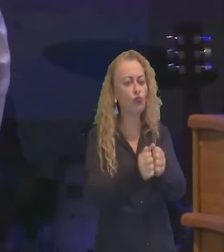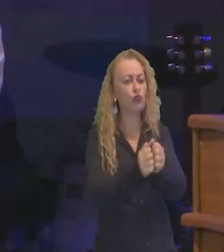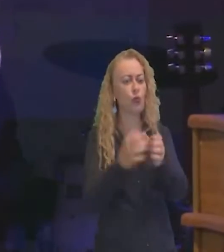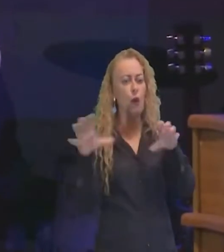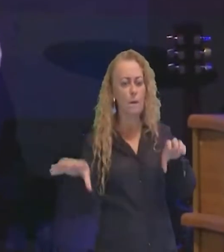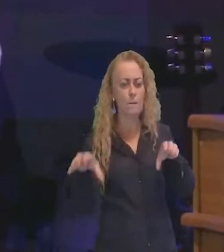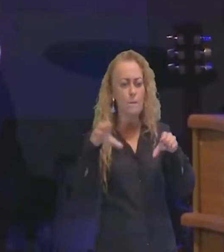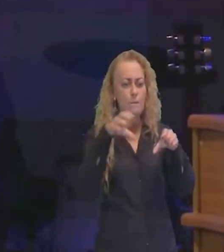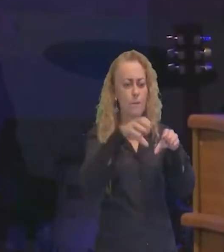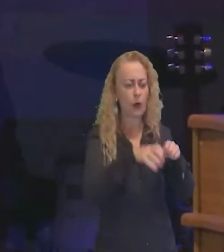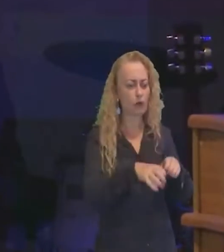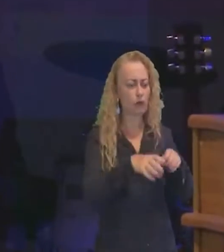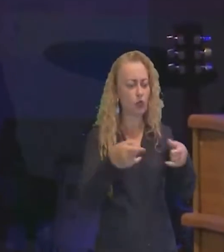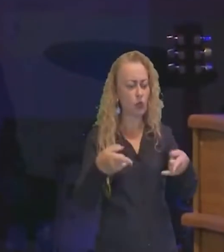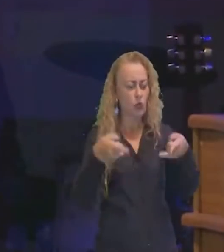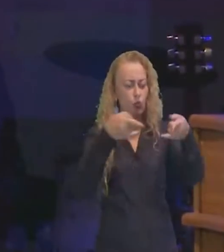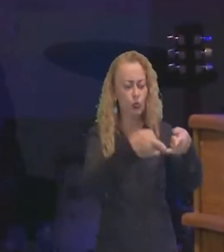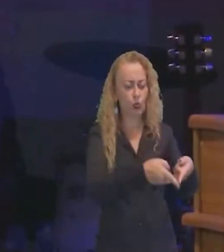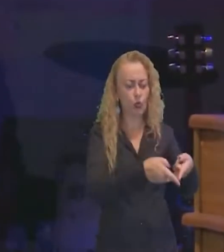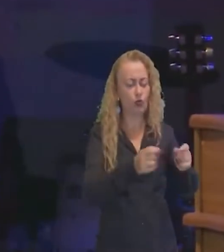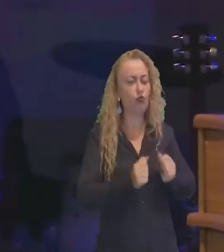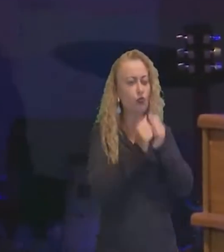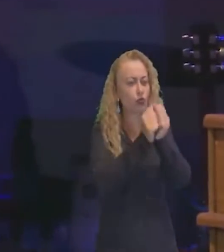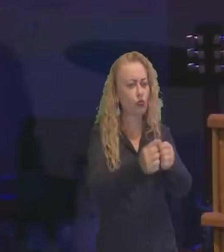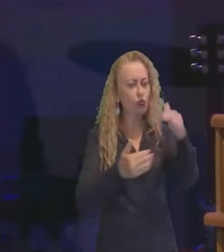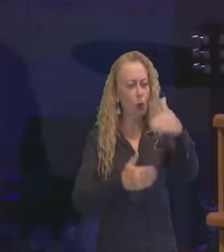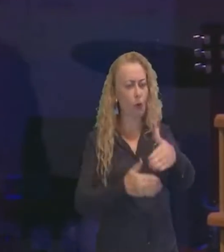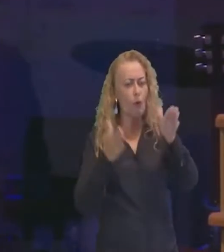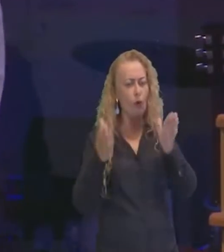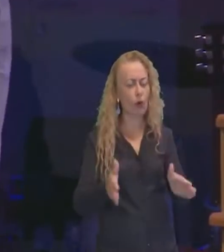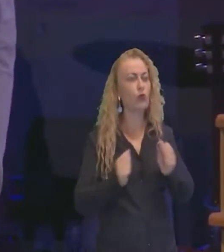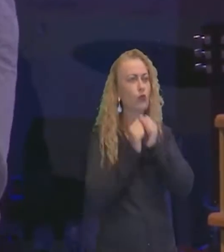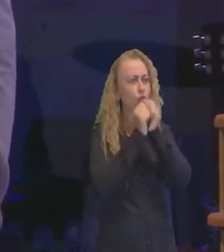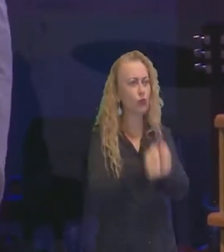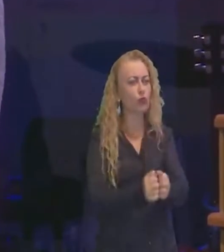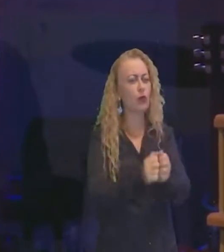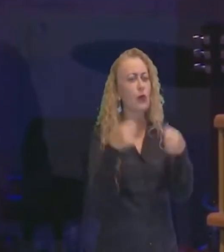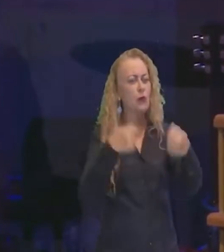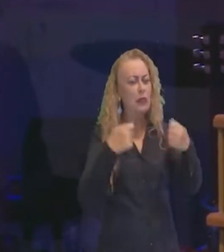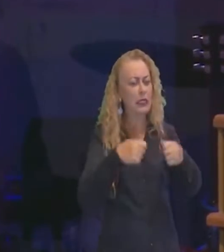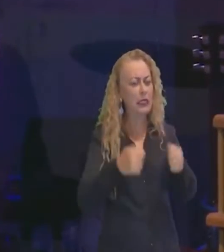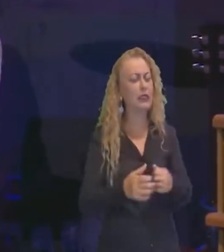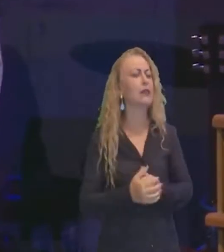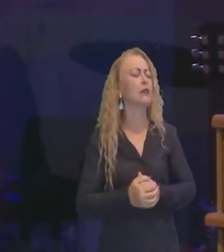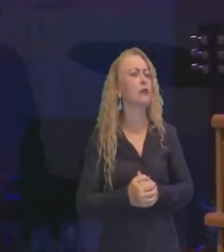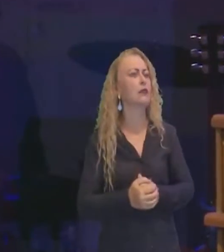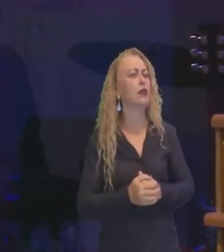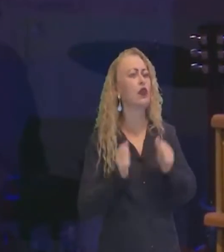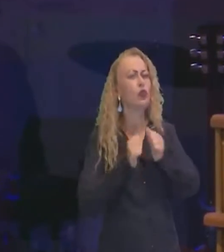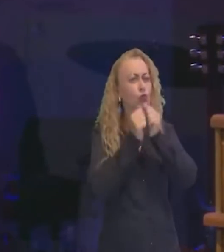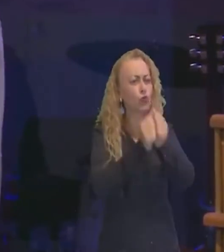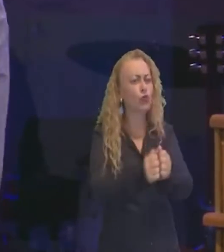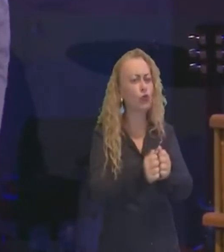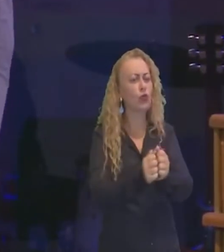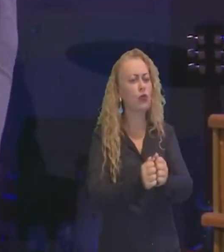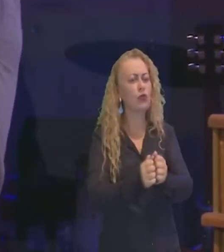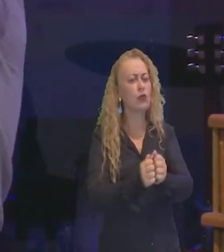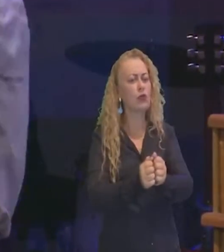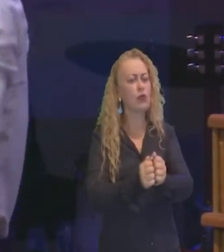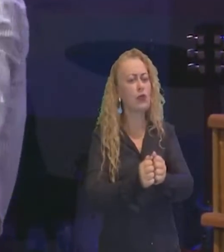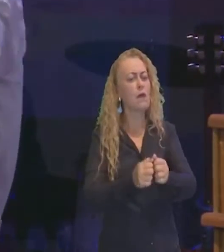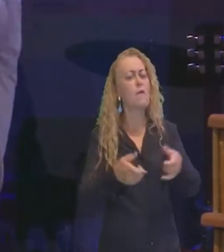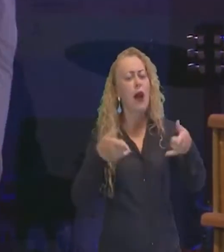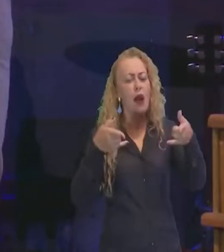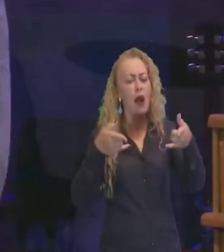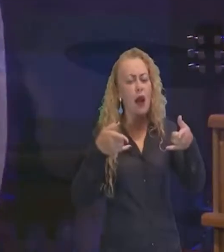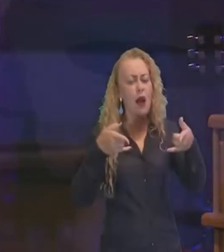você de volta para o quarto. Você é esposa, você é esposo, você vai voltar para o seu quarto, para a sua cama, você vai